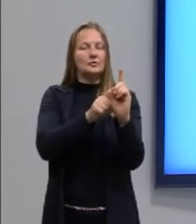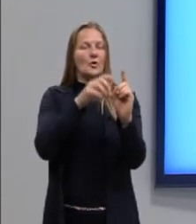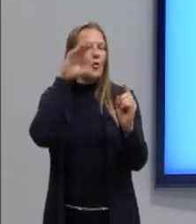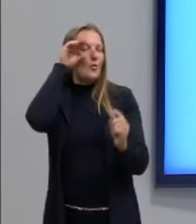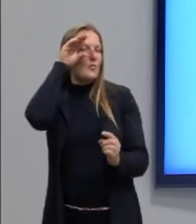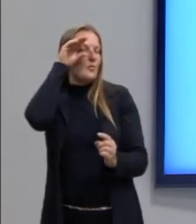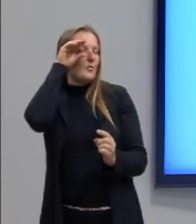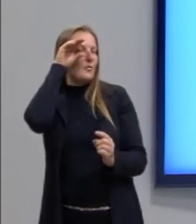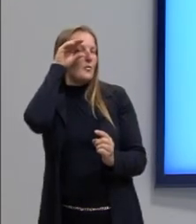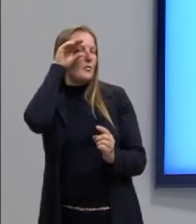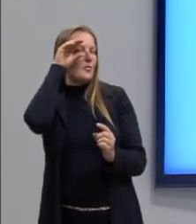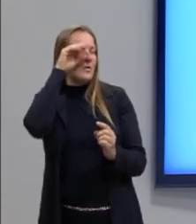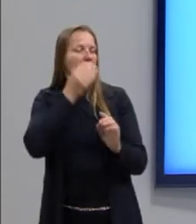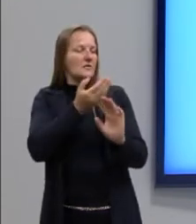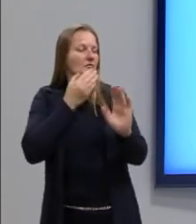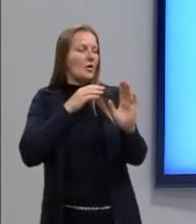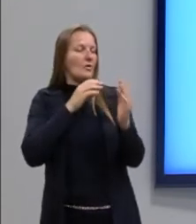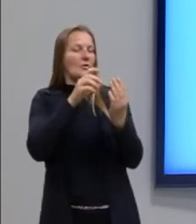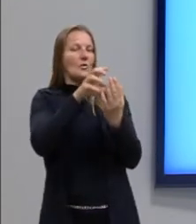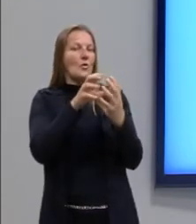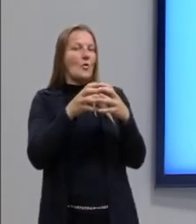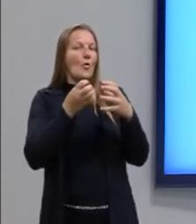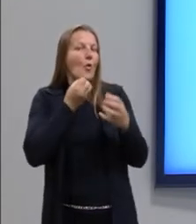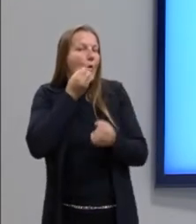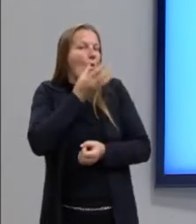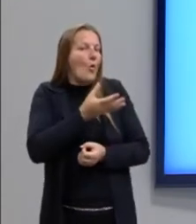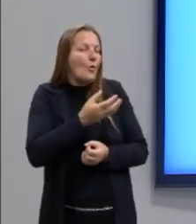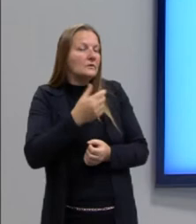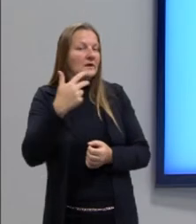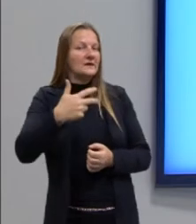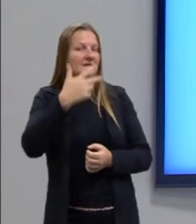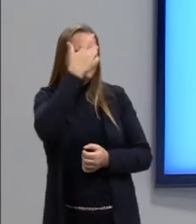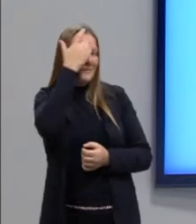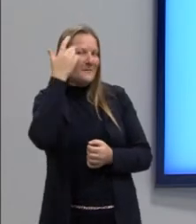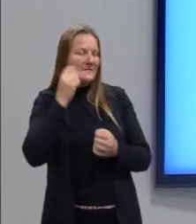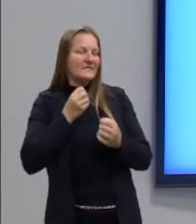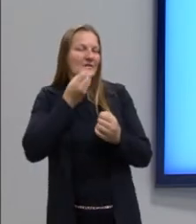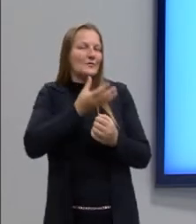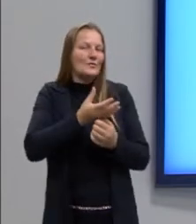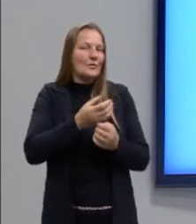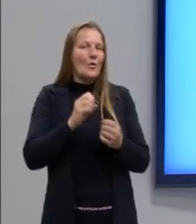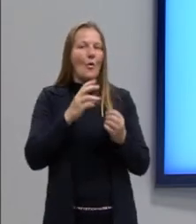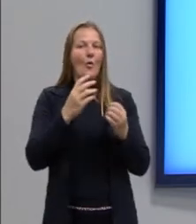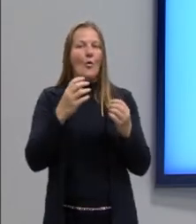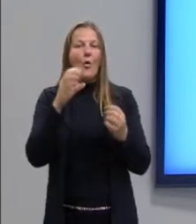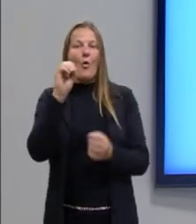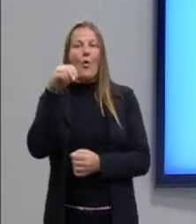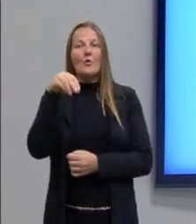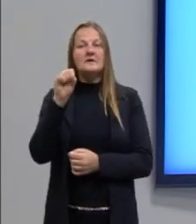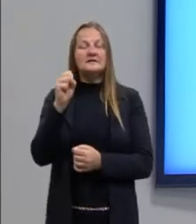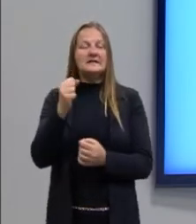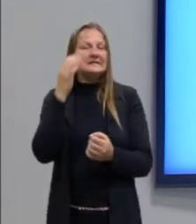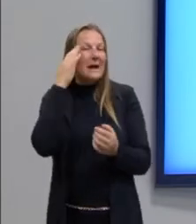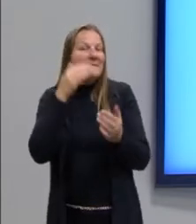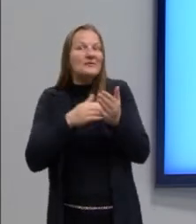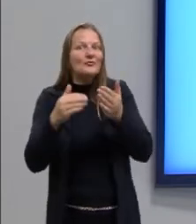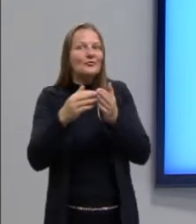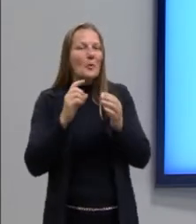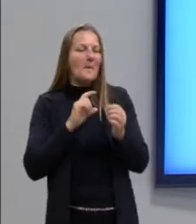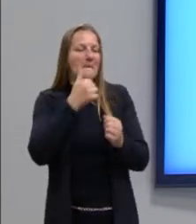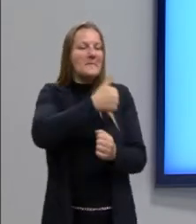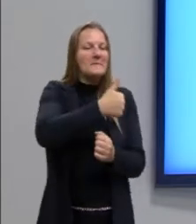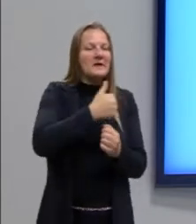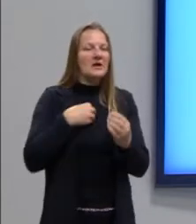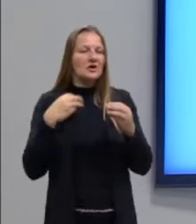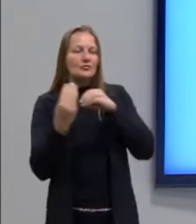observador em terceira pessoa ou pode ser um narrador onisciente que aparece primeiro e